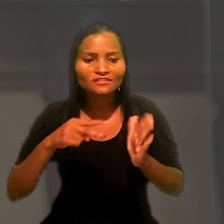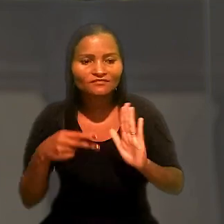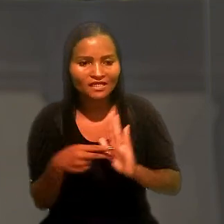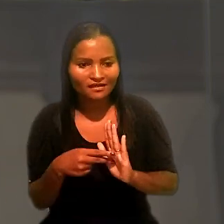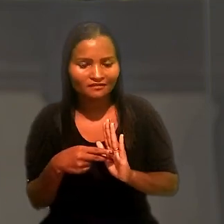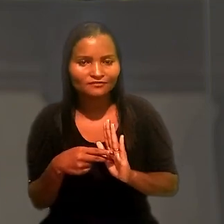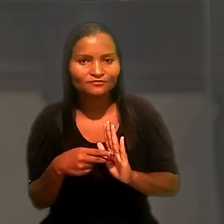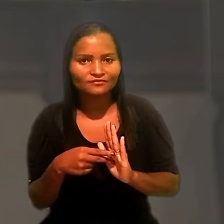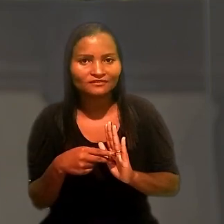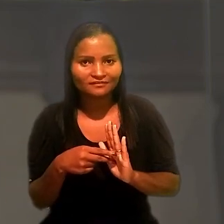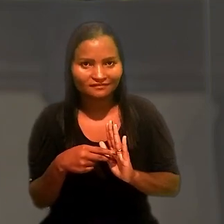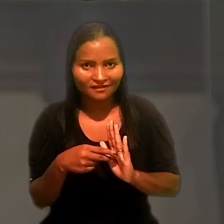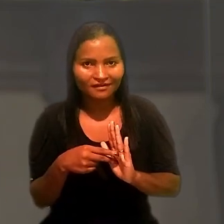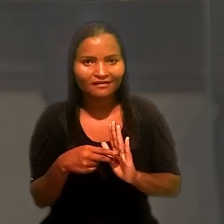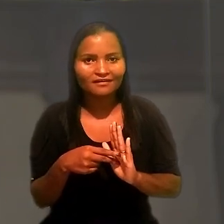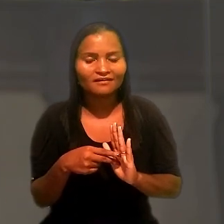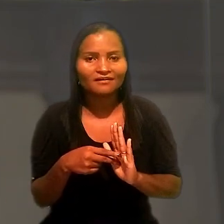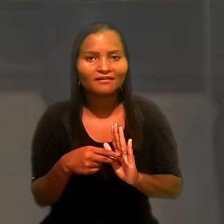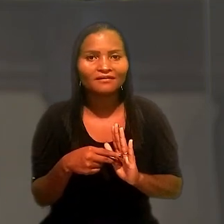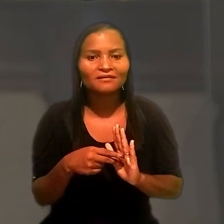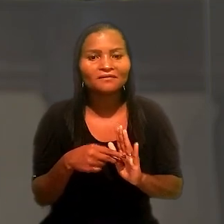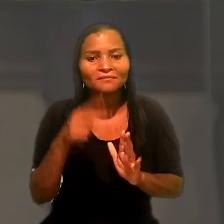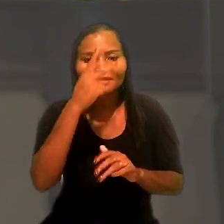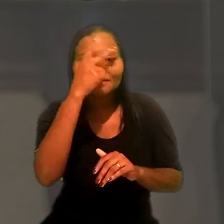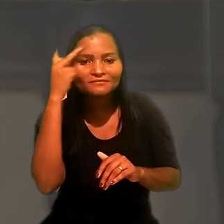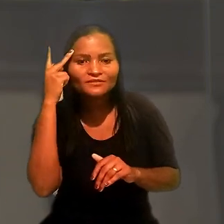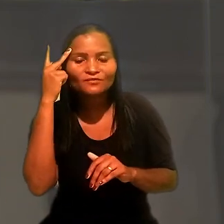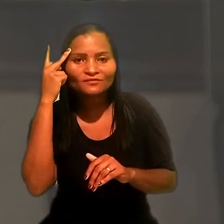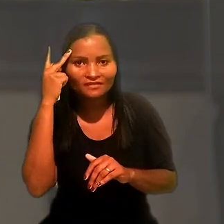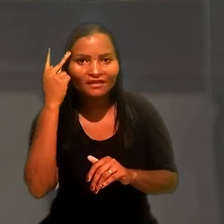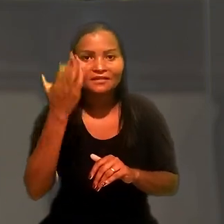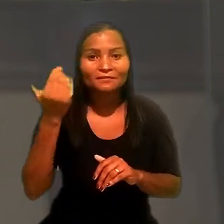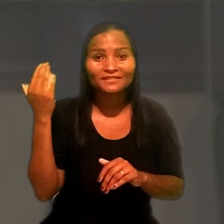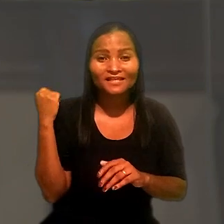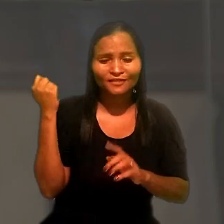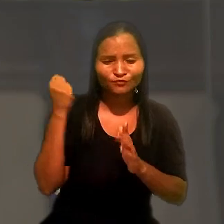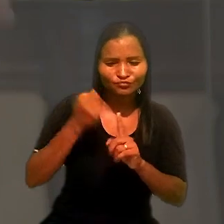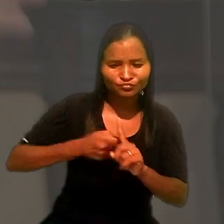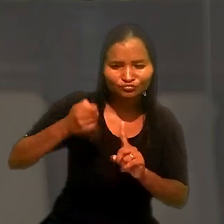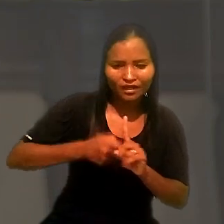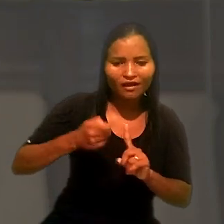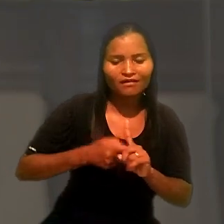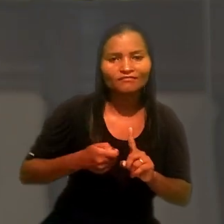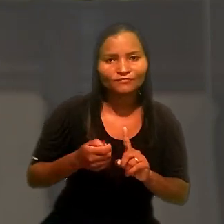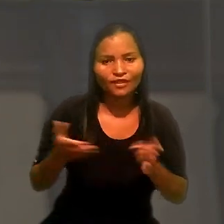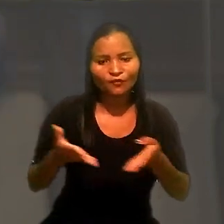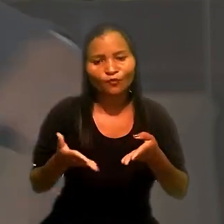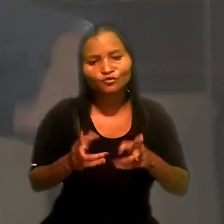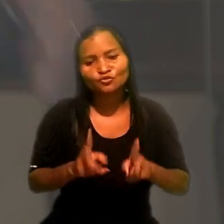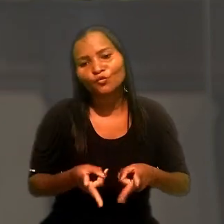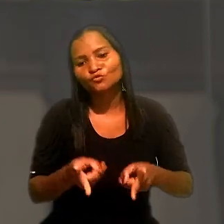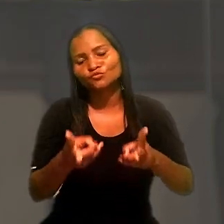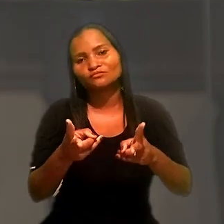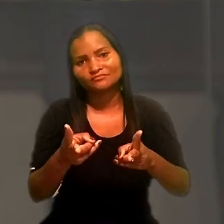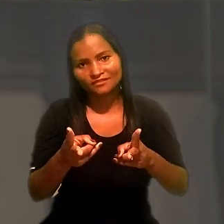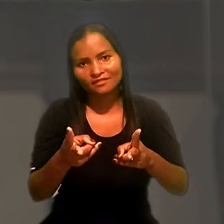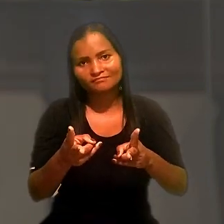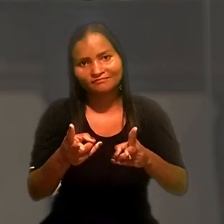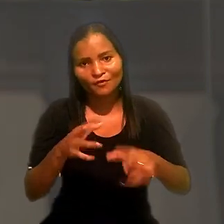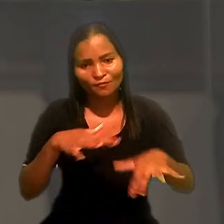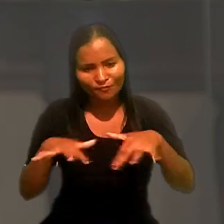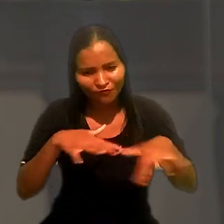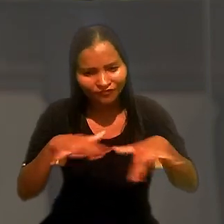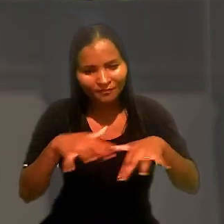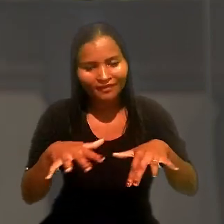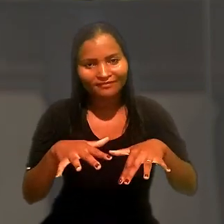o significado para aqueles que, à época, lutavam e continuam lutando, e cada vez mais um